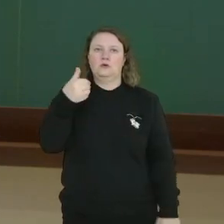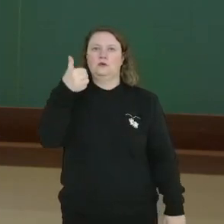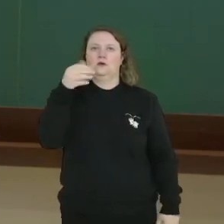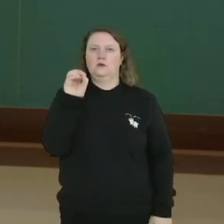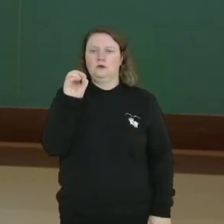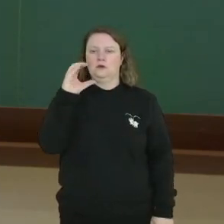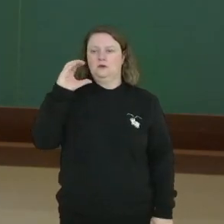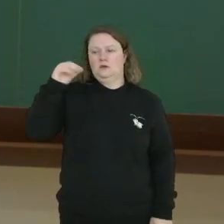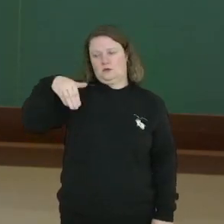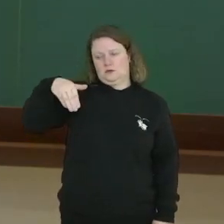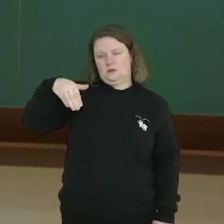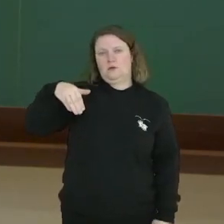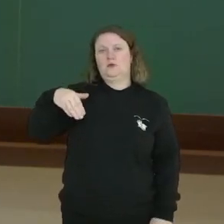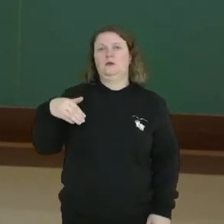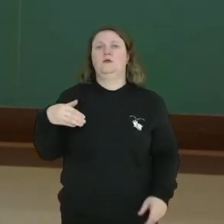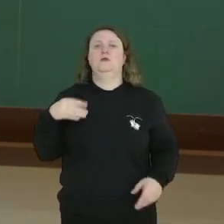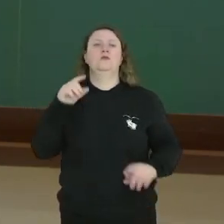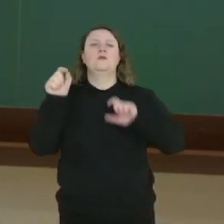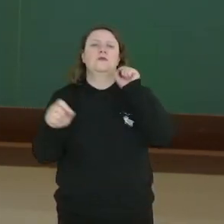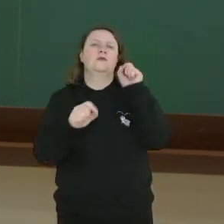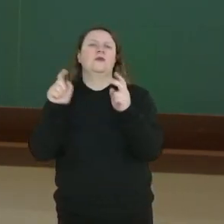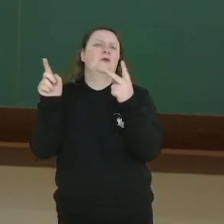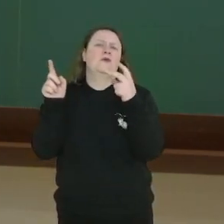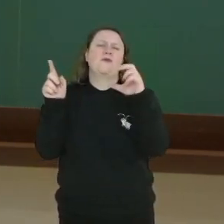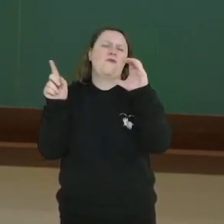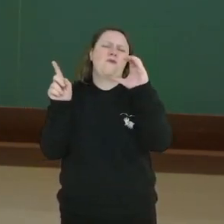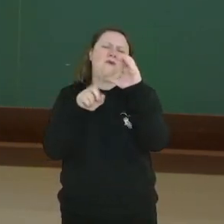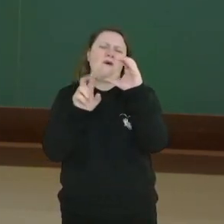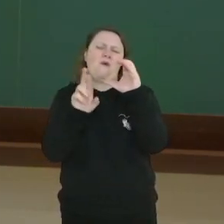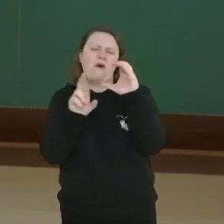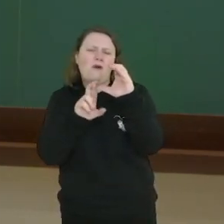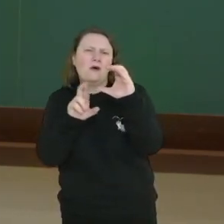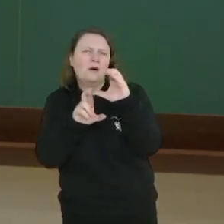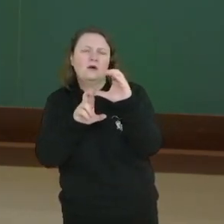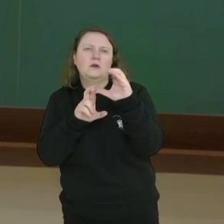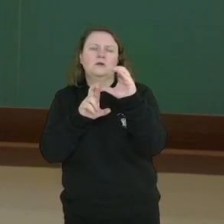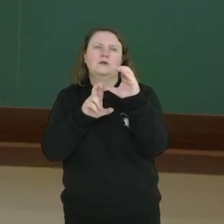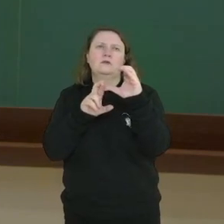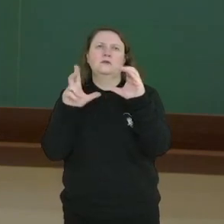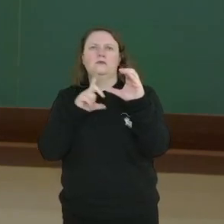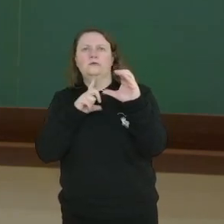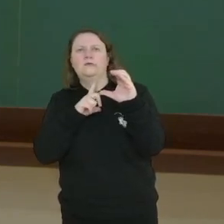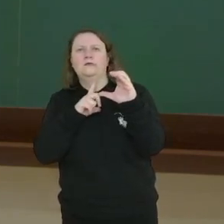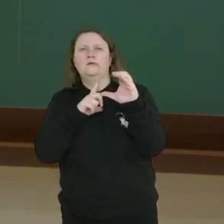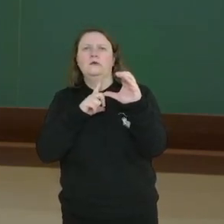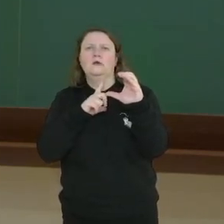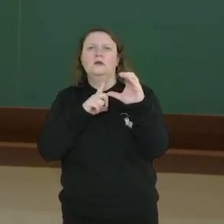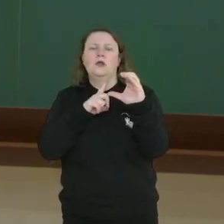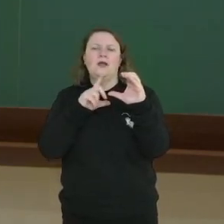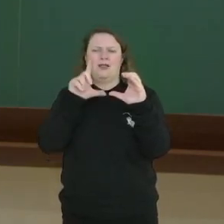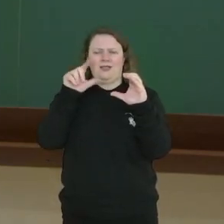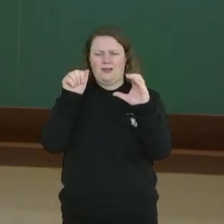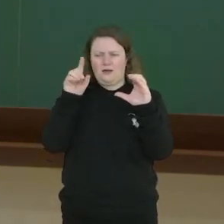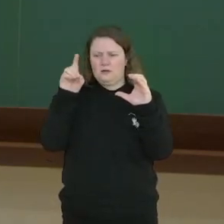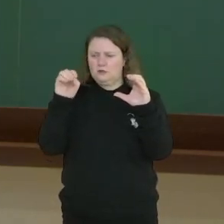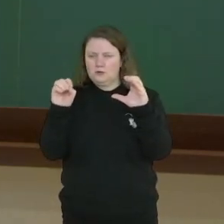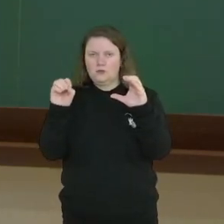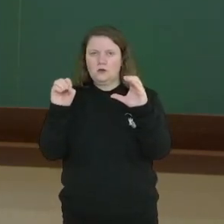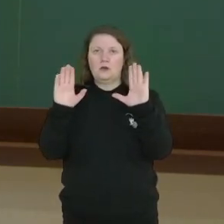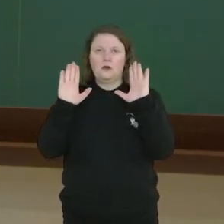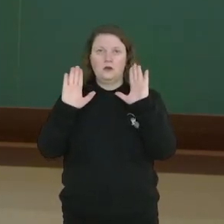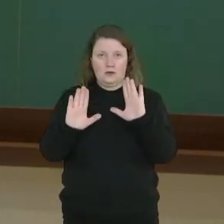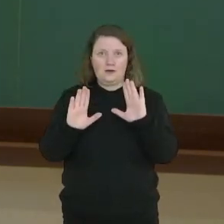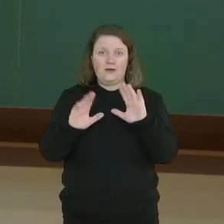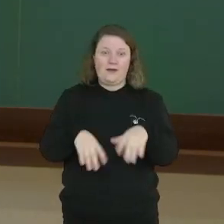10 centímetros, o que, que o raio tem a ver com o lado? Lembra que a gente viu? O lado é igual a R raiz de